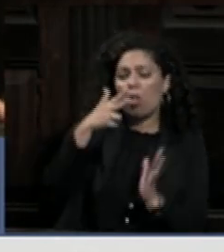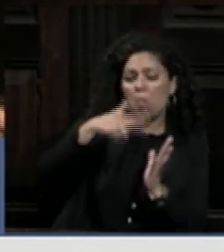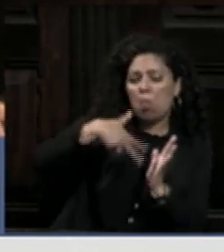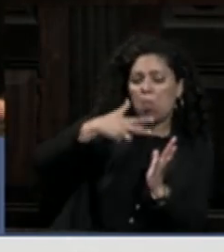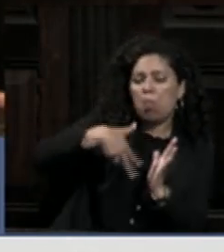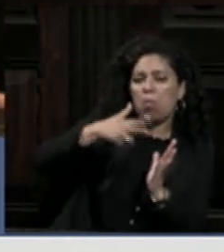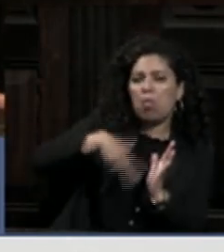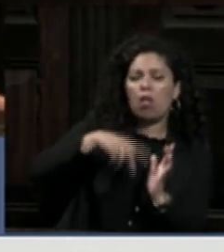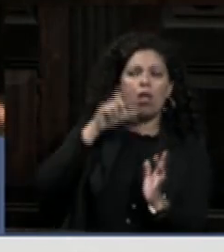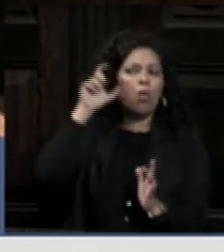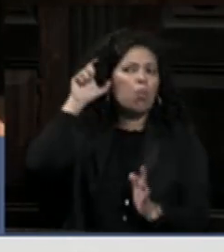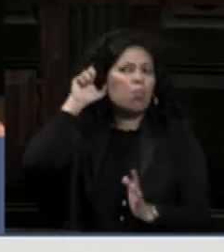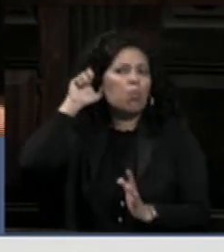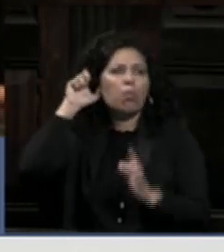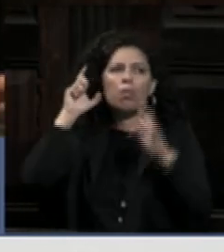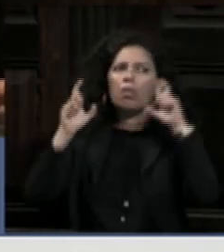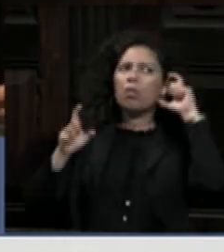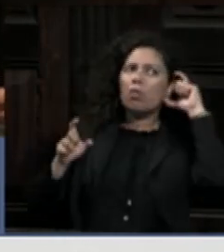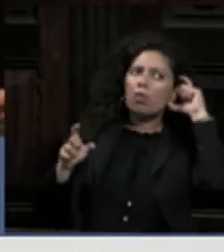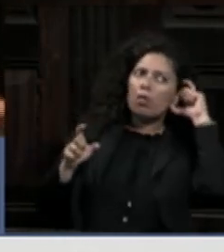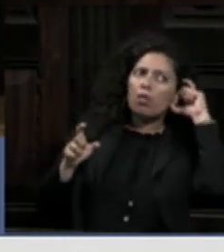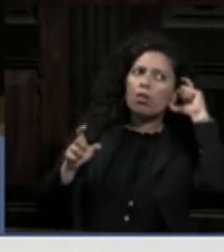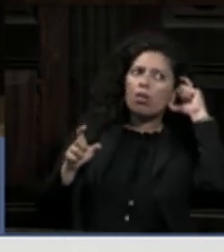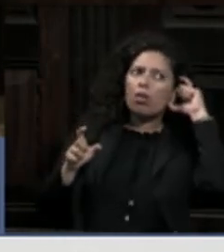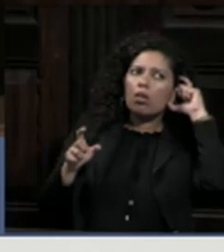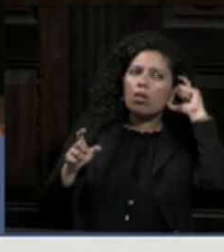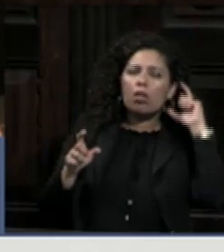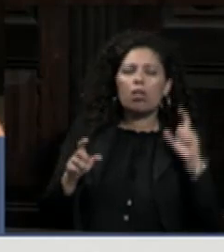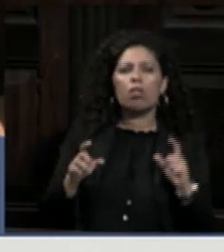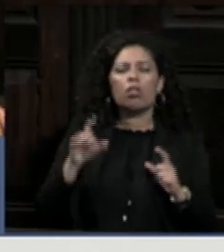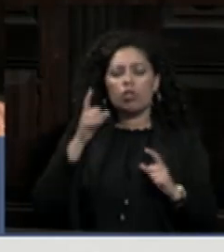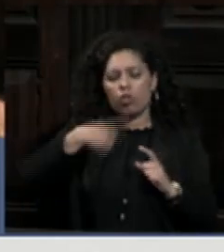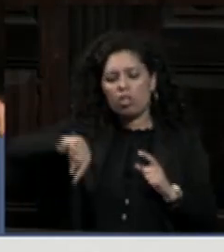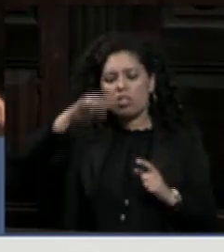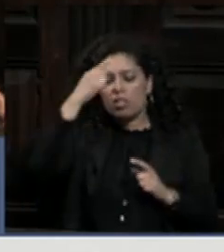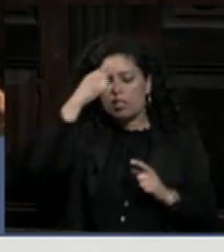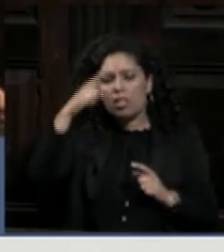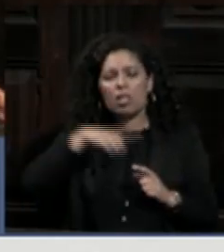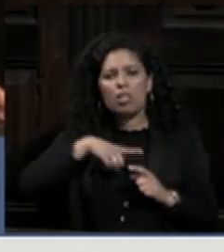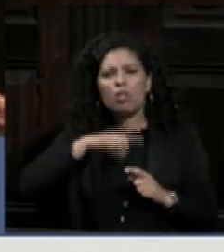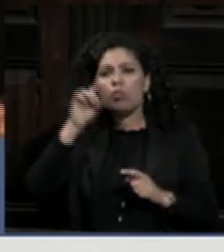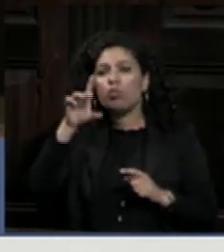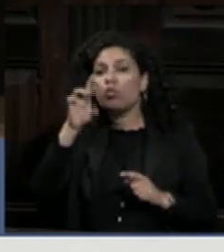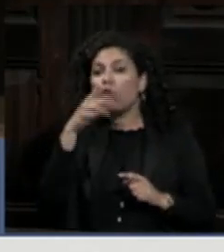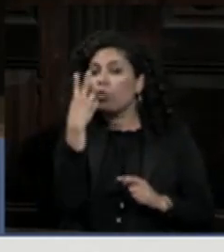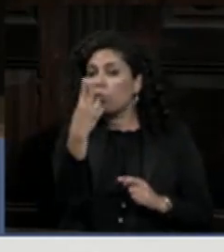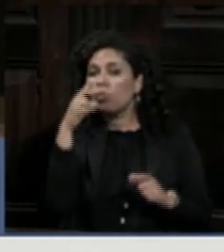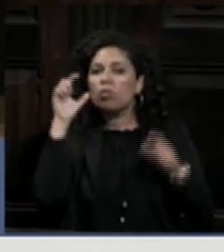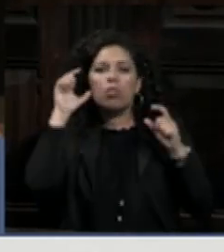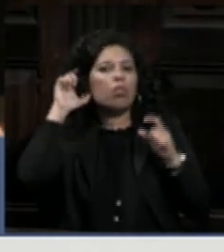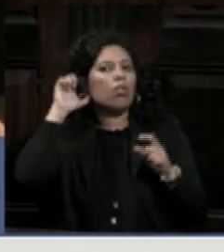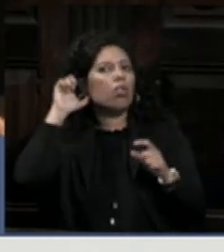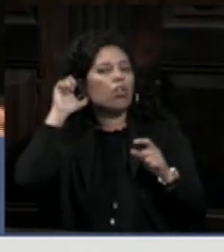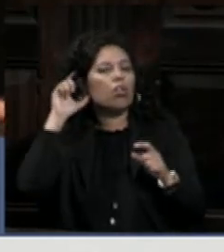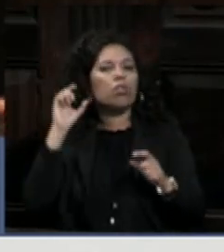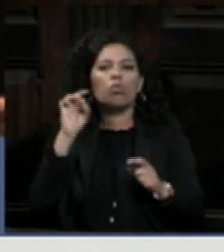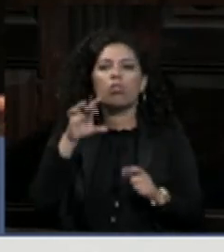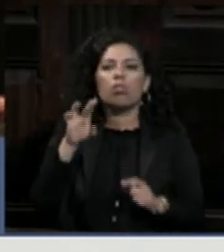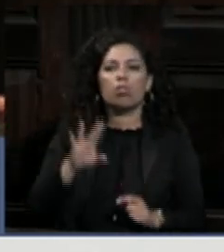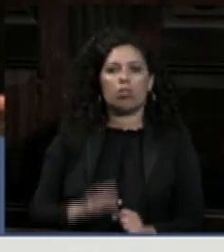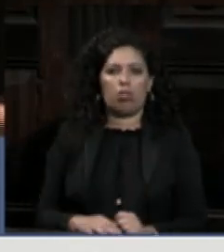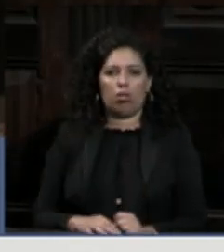engasgo do lênin só duas orelhas de livros começam a